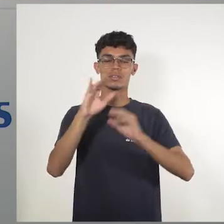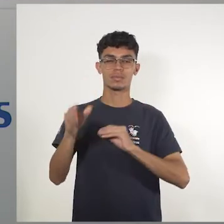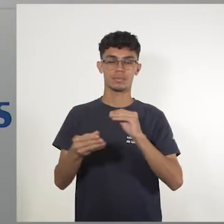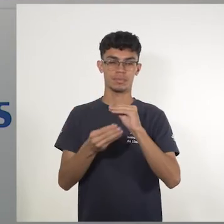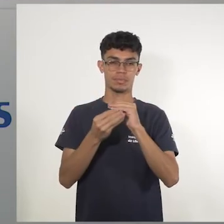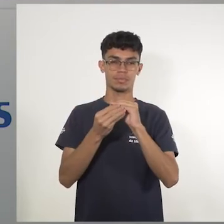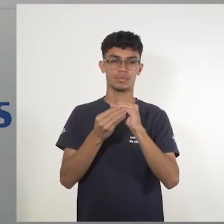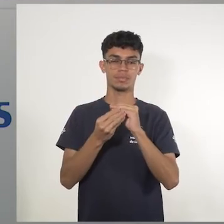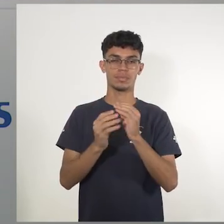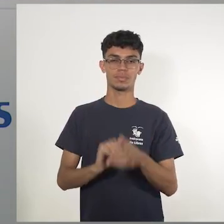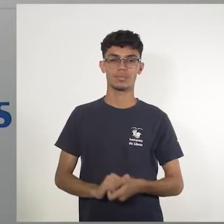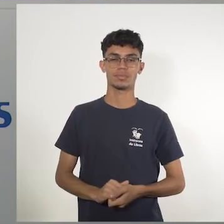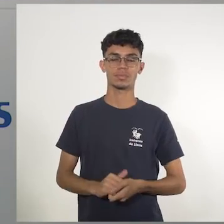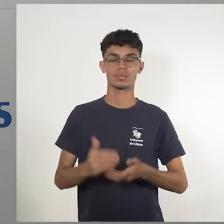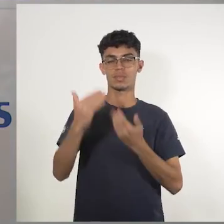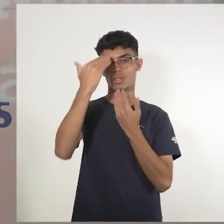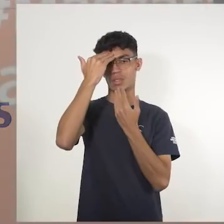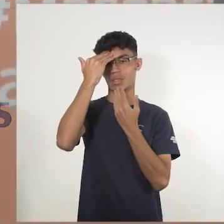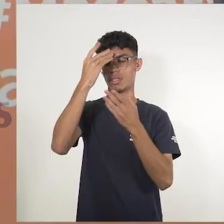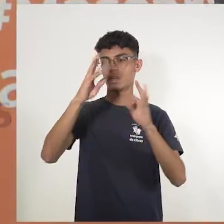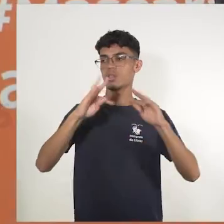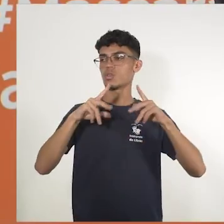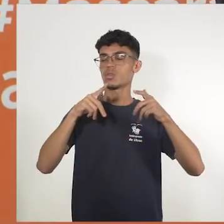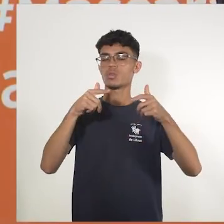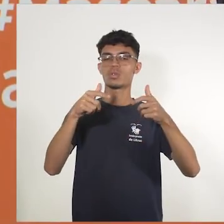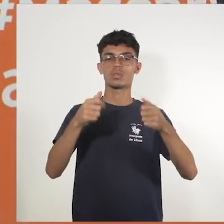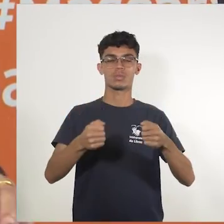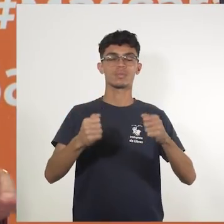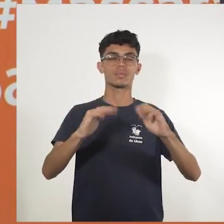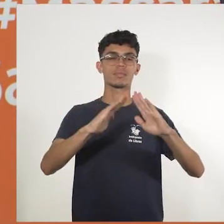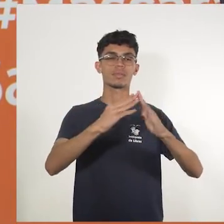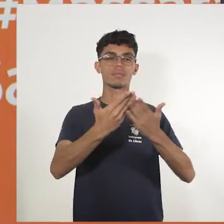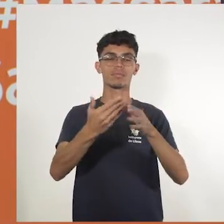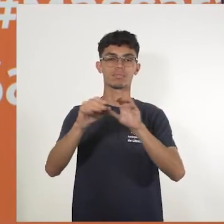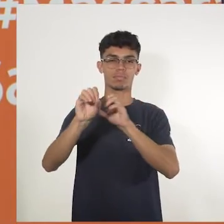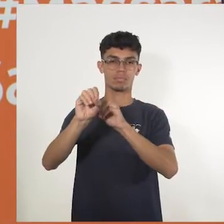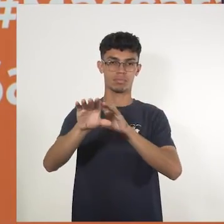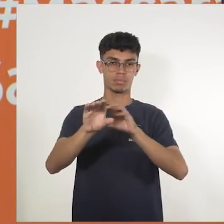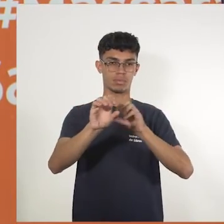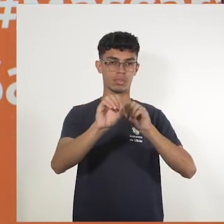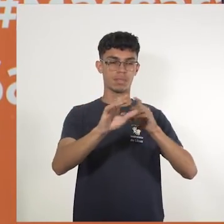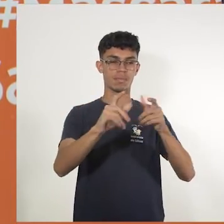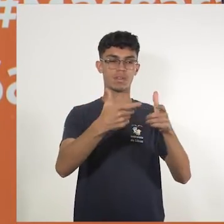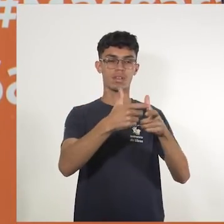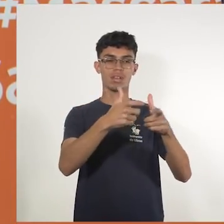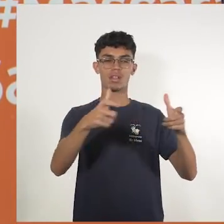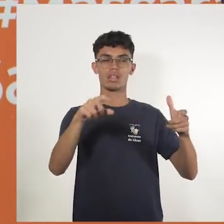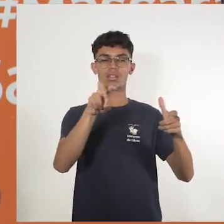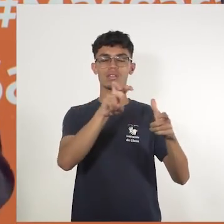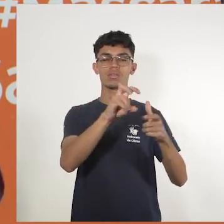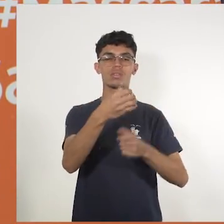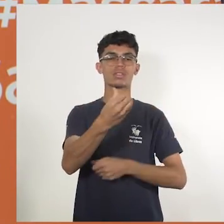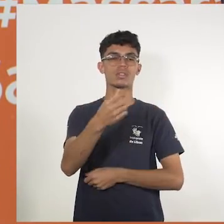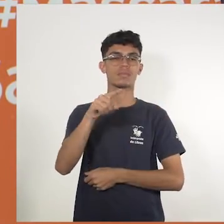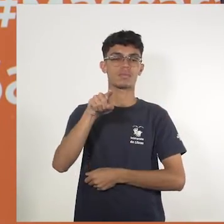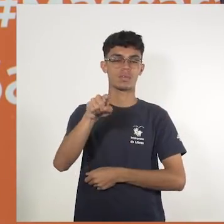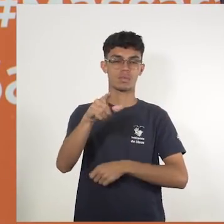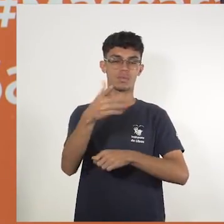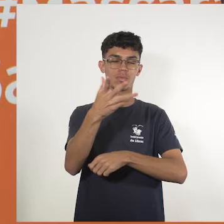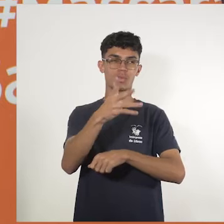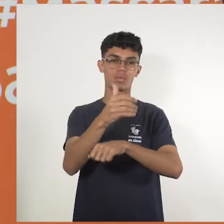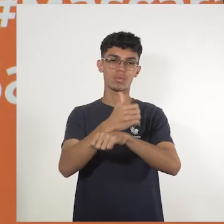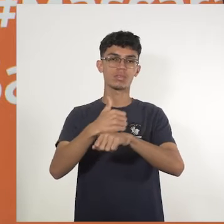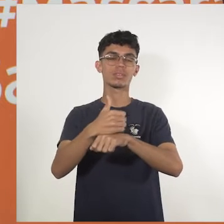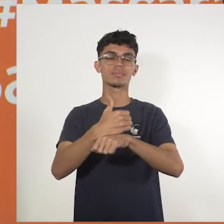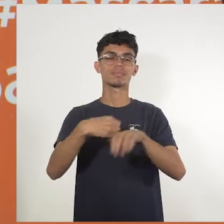está aqui, nosso secretário de Educação, agradecer toda a rede de educação. Ali comenta a quantidade de mais de 56 mil profissionais da educação